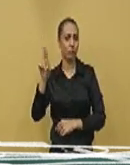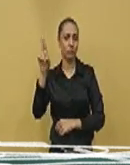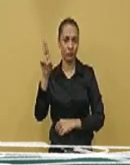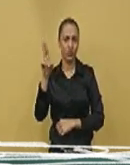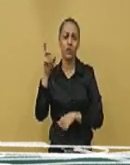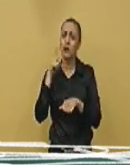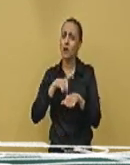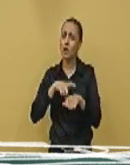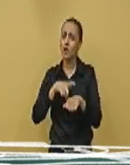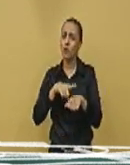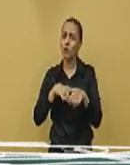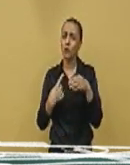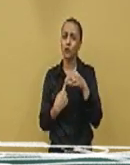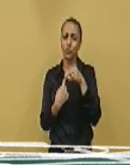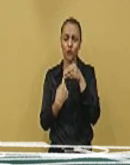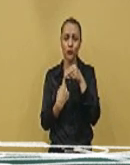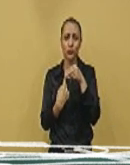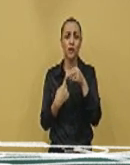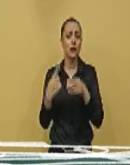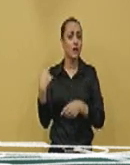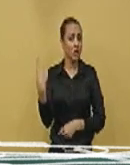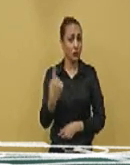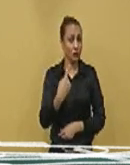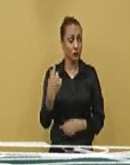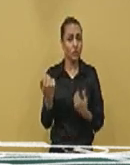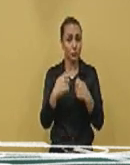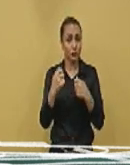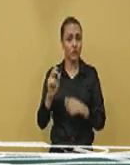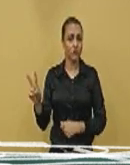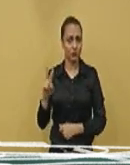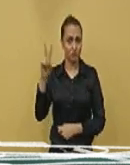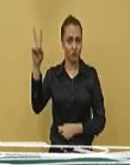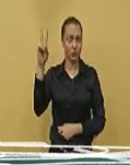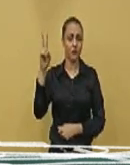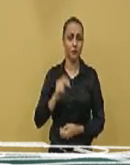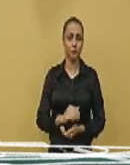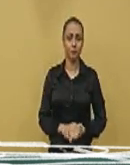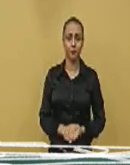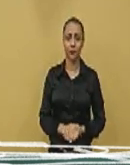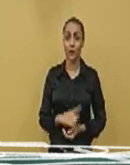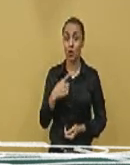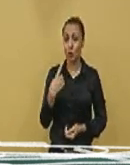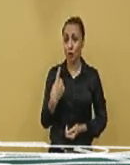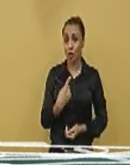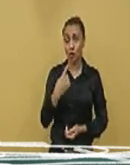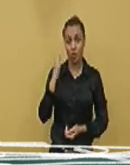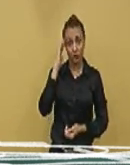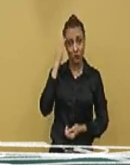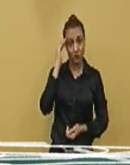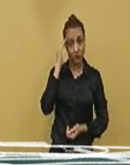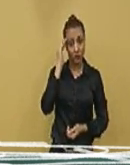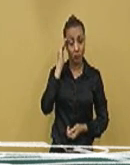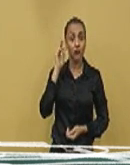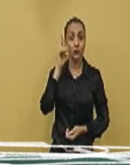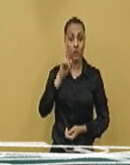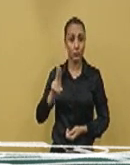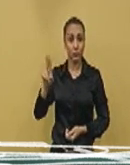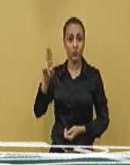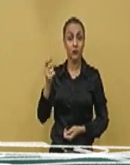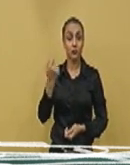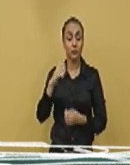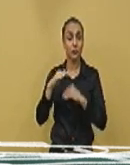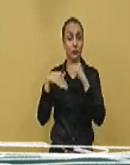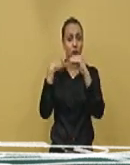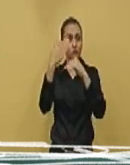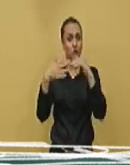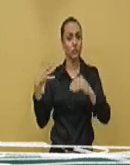um momento único, e nós precisamos muito valorizar isso. Bom, nós consideramos que a universidade precisa avançar no sentido